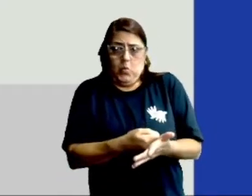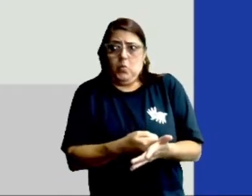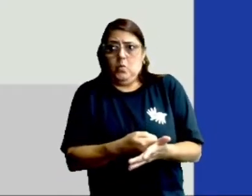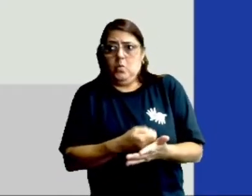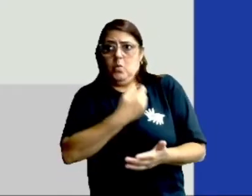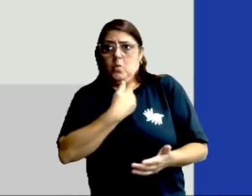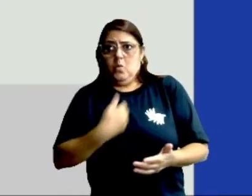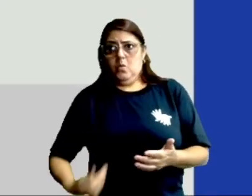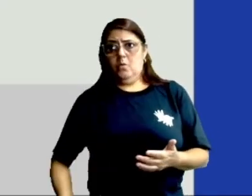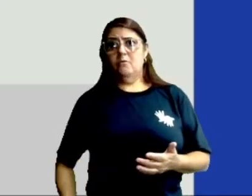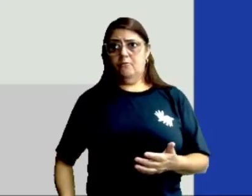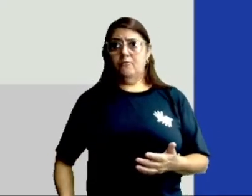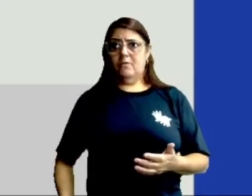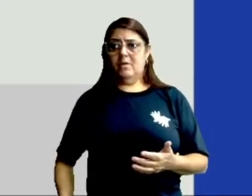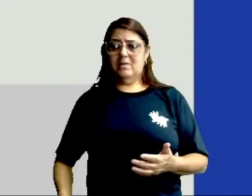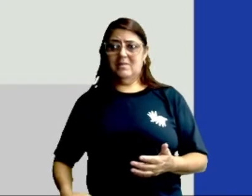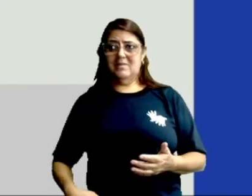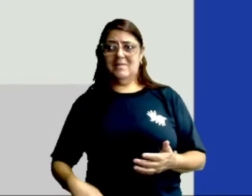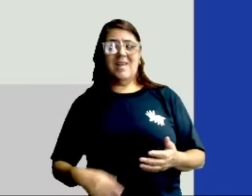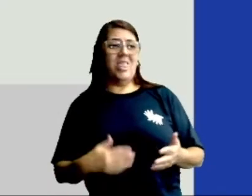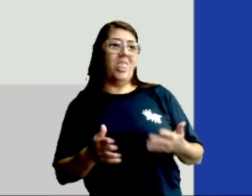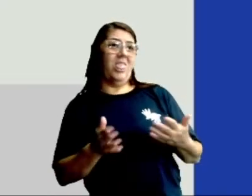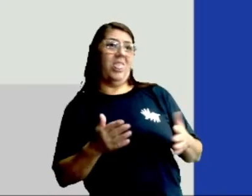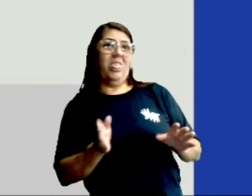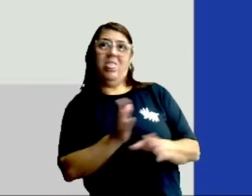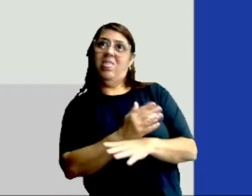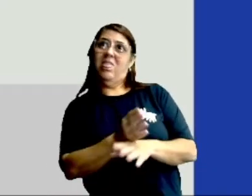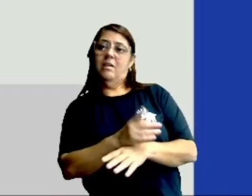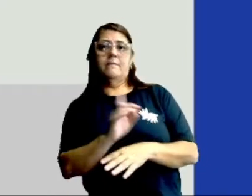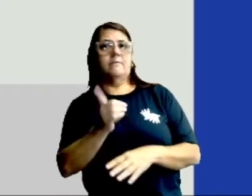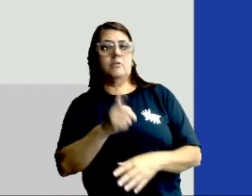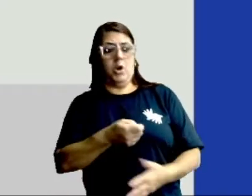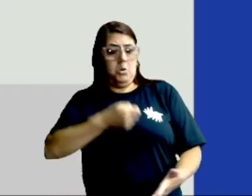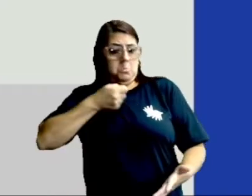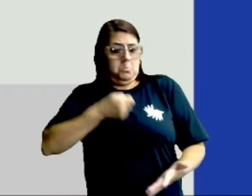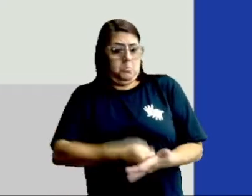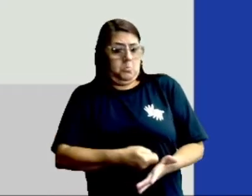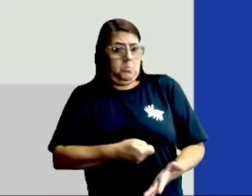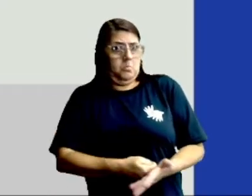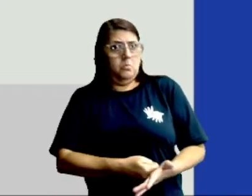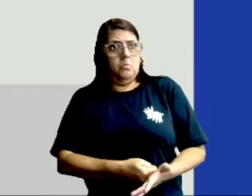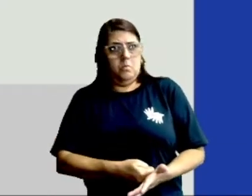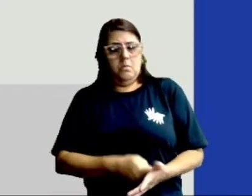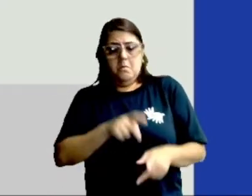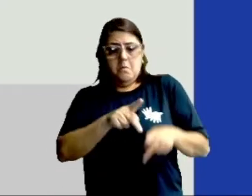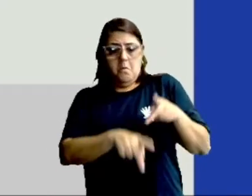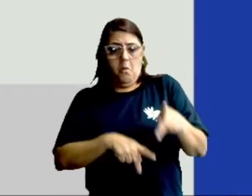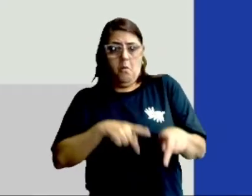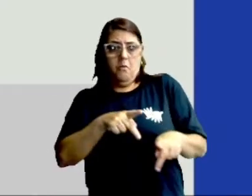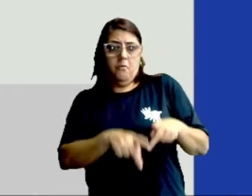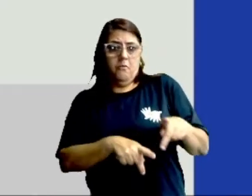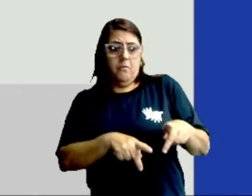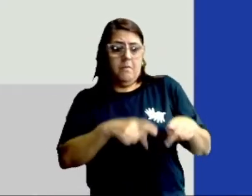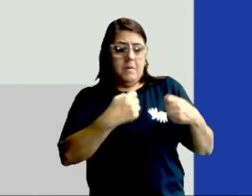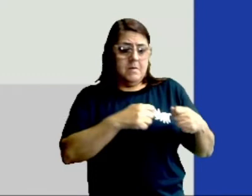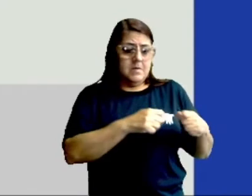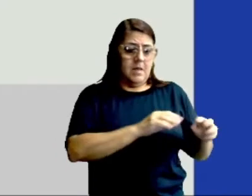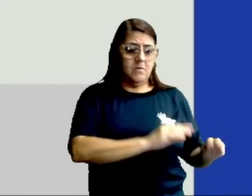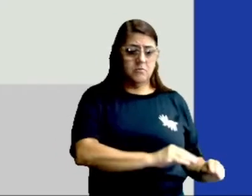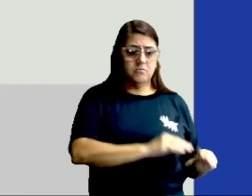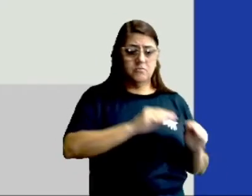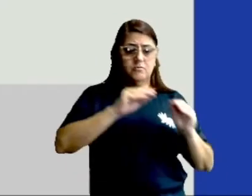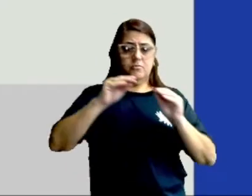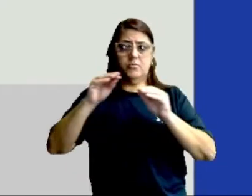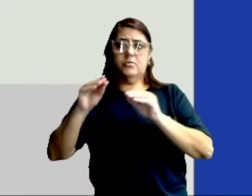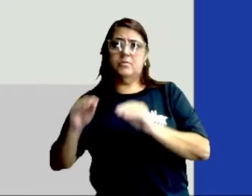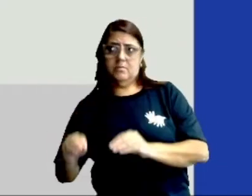pelo governo, né? Os camponeses, as pessoas, como eu estava dizendo a vocês, elas eram obrigadas a migrar para outras regiões, tá?